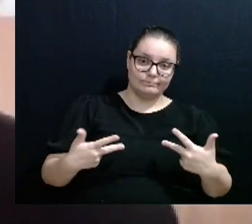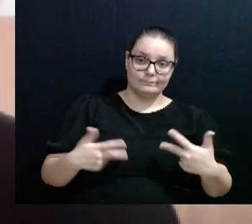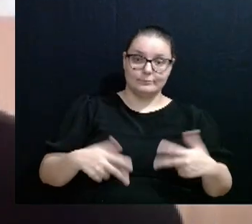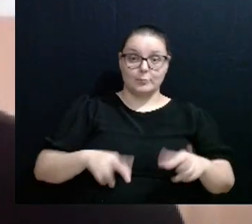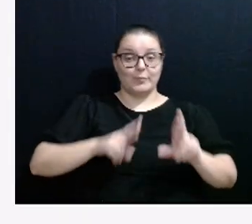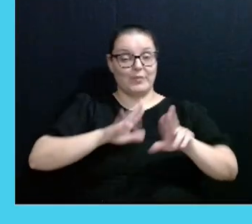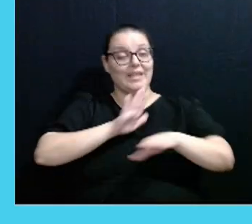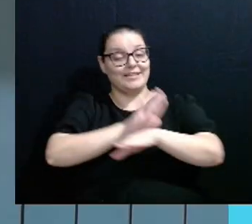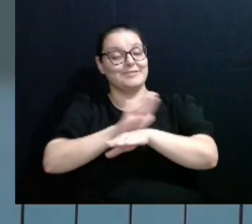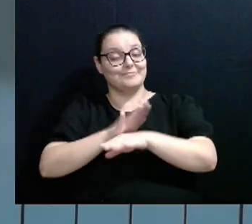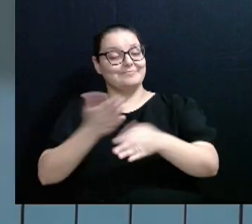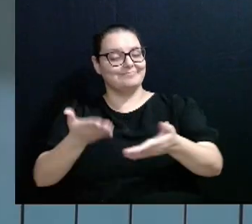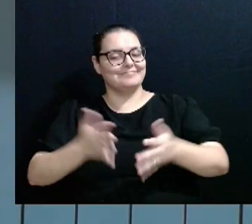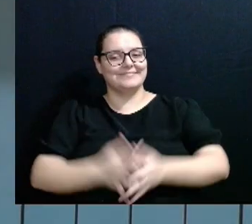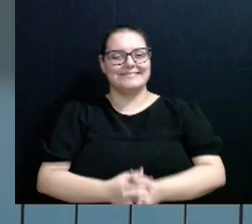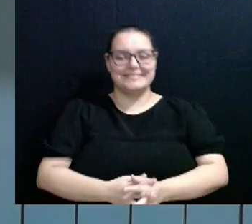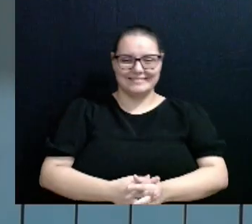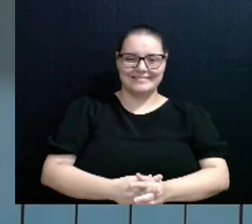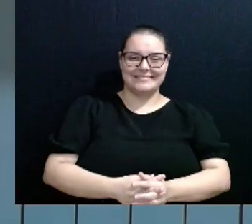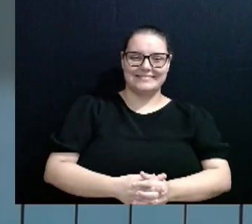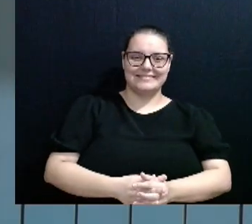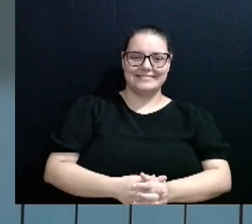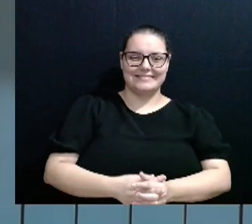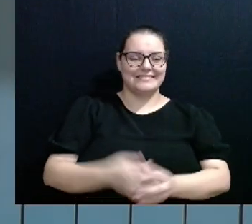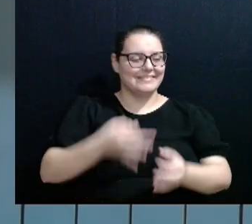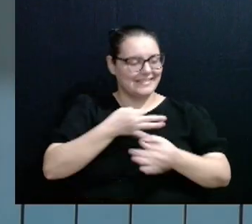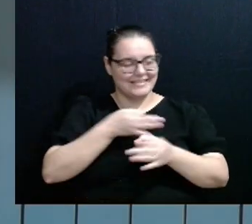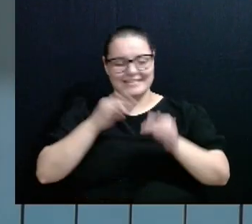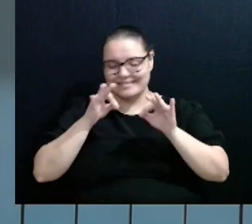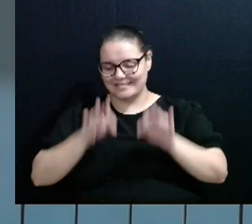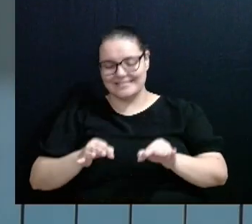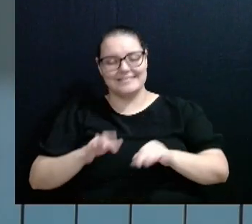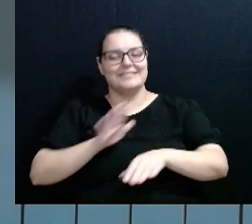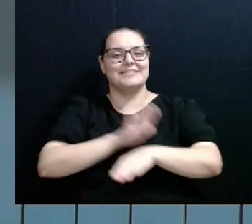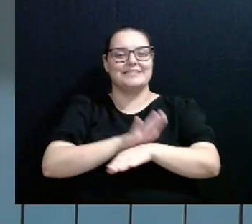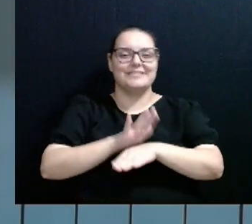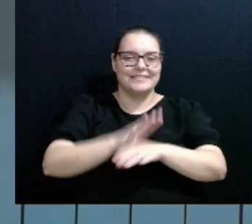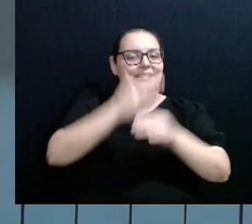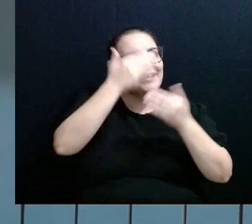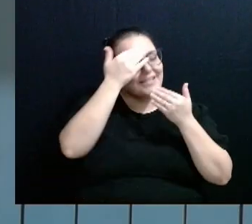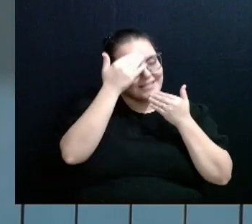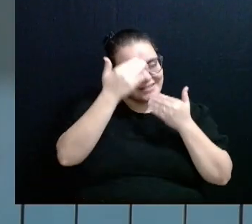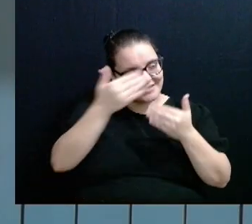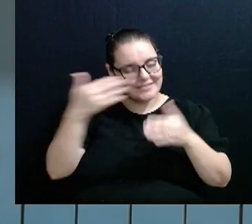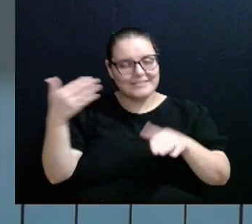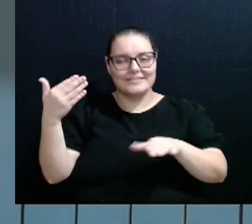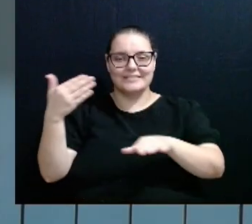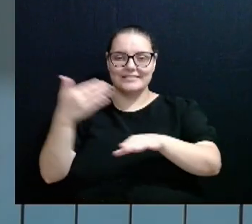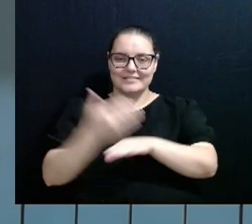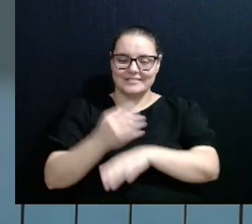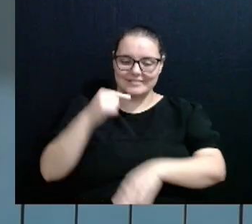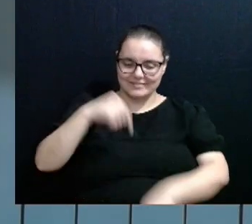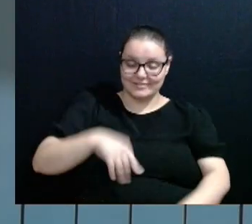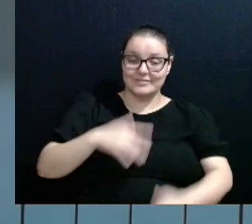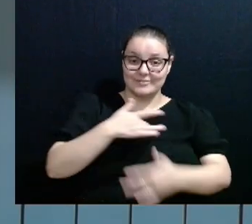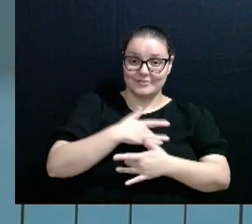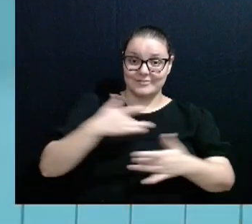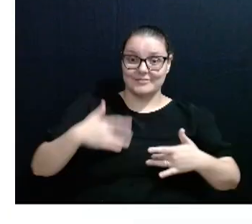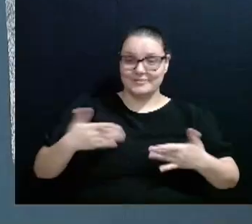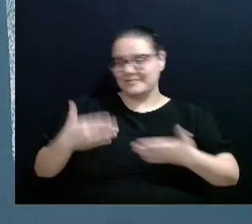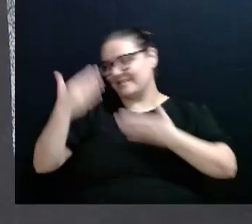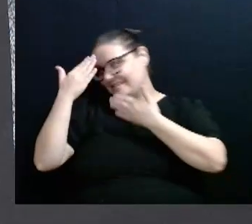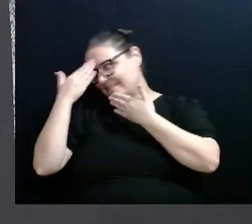isso. Com certeza, ajudou e muito. Eu quero agradecer a sua participação aqui no Saúde Agora. Obrigada. Muito obrigada,